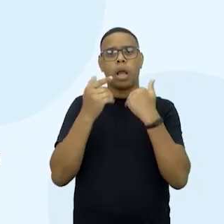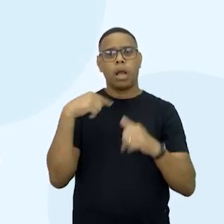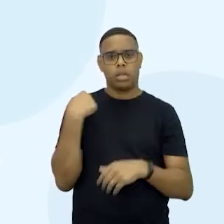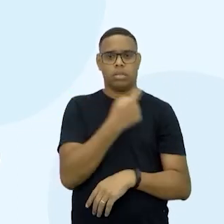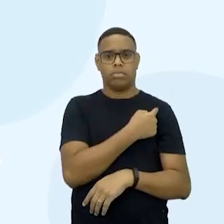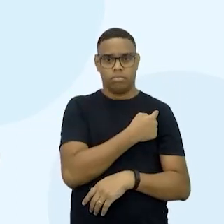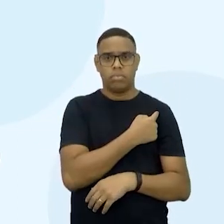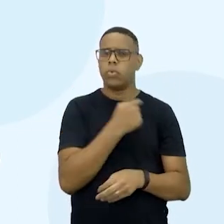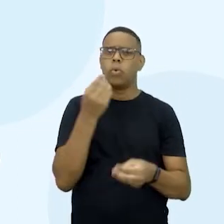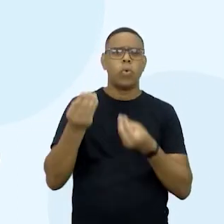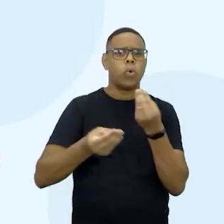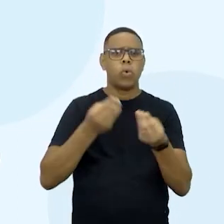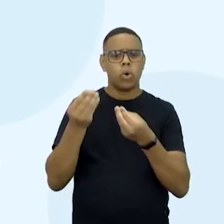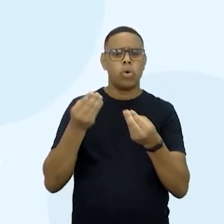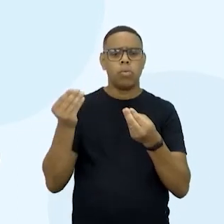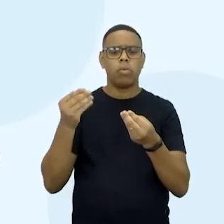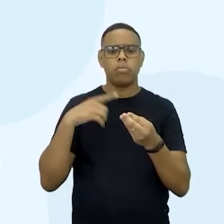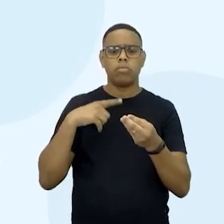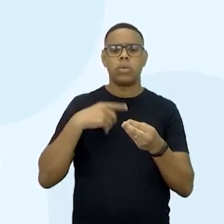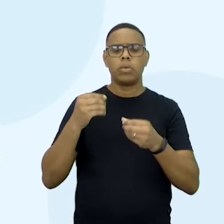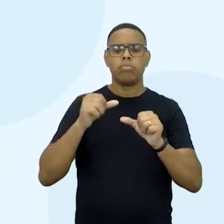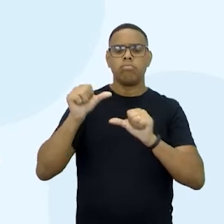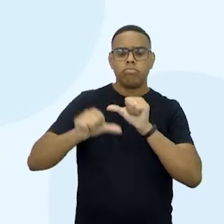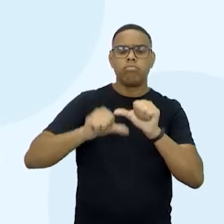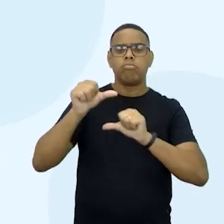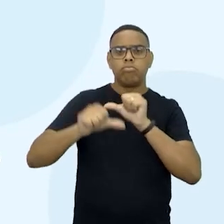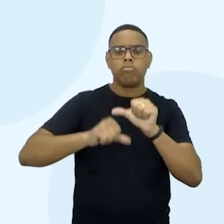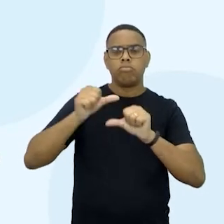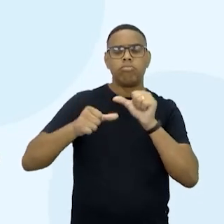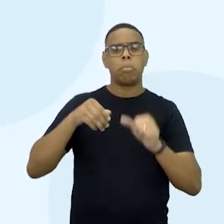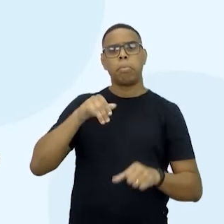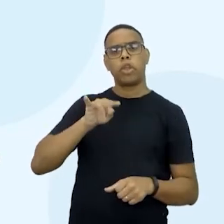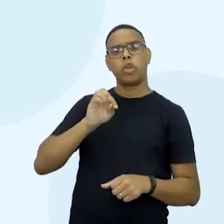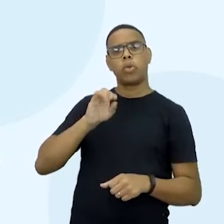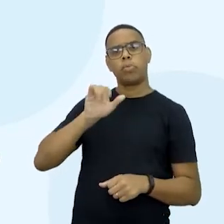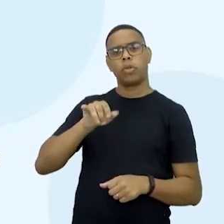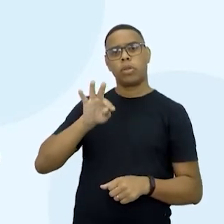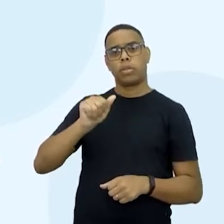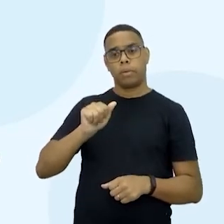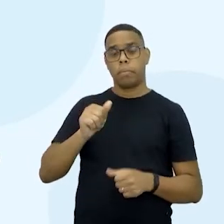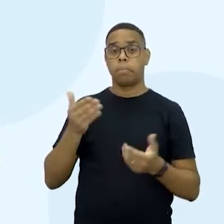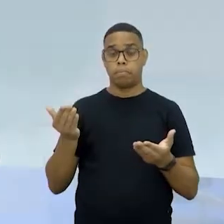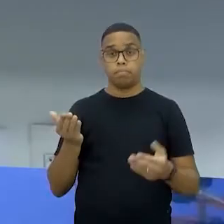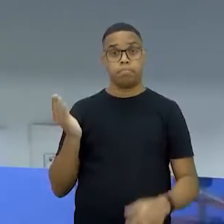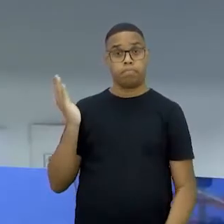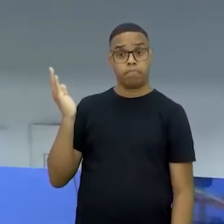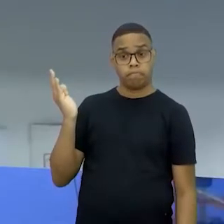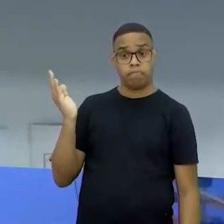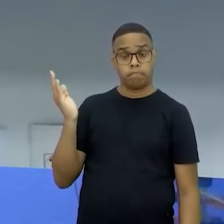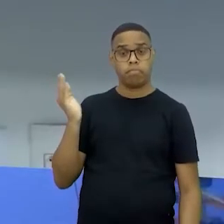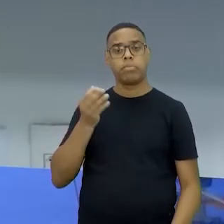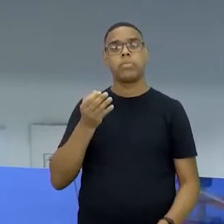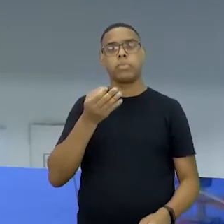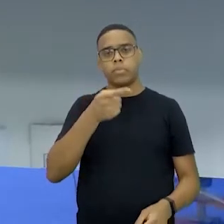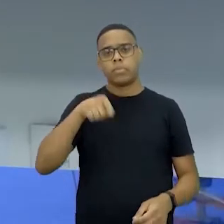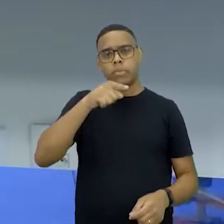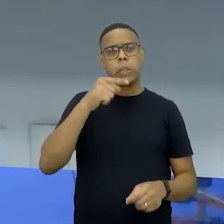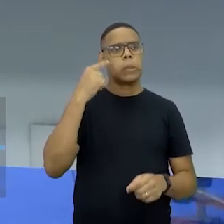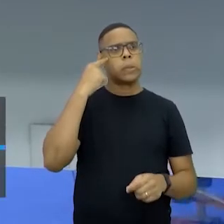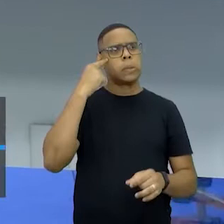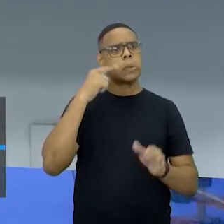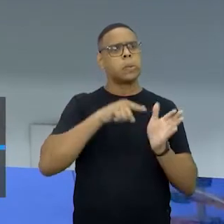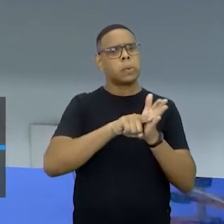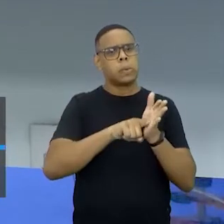e como isso interferiu na nossa microbiota então aí eu deixo para vocês essa sugestão de